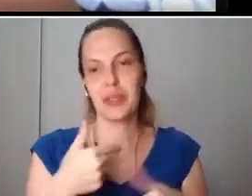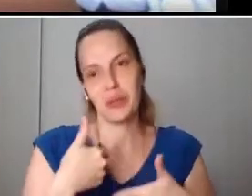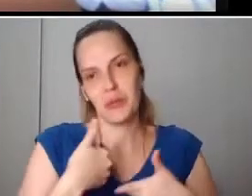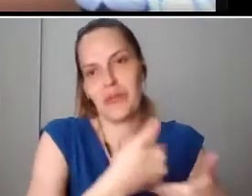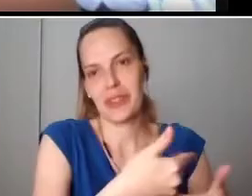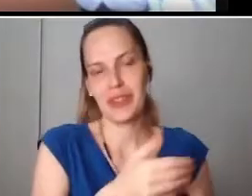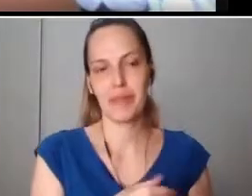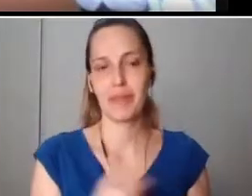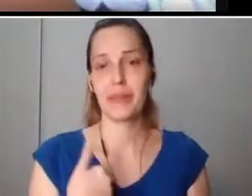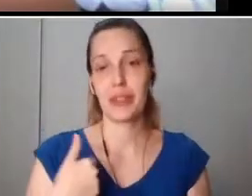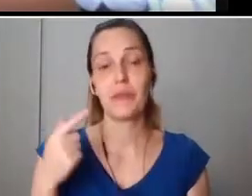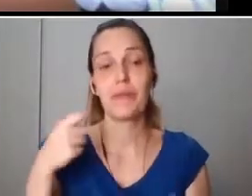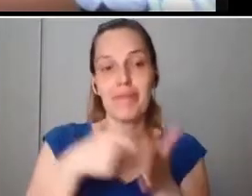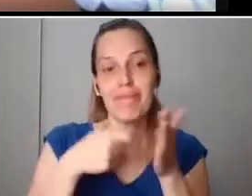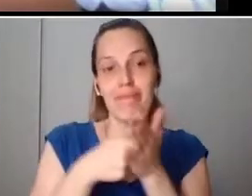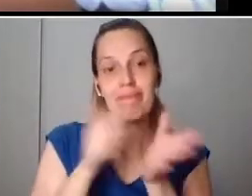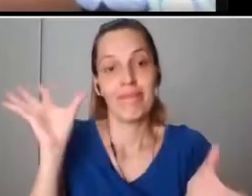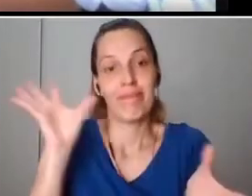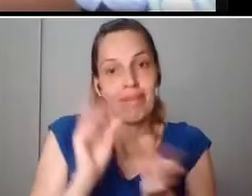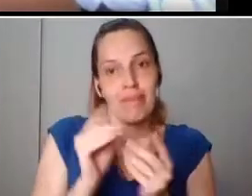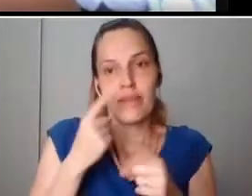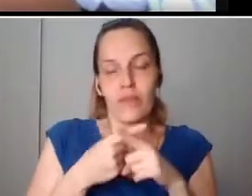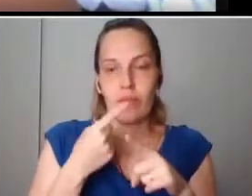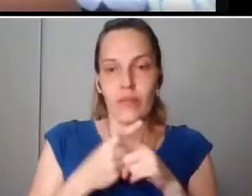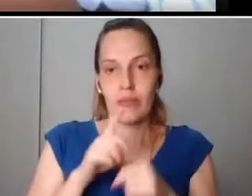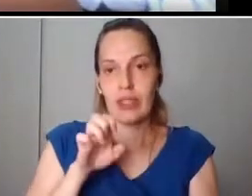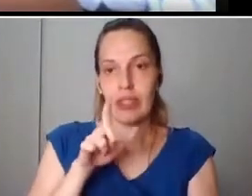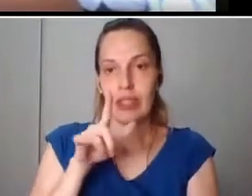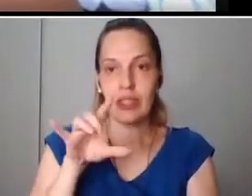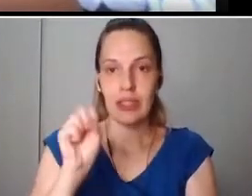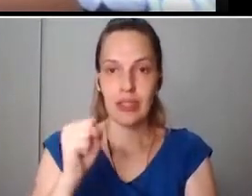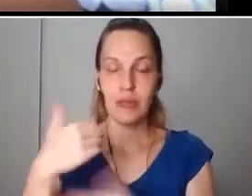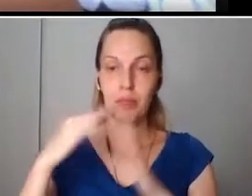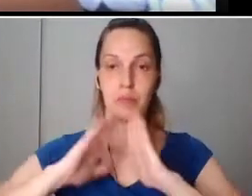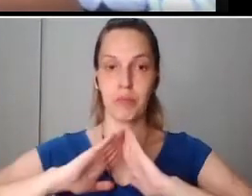né, porque a Elis me pediu uma coisa bem